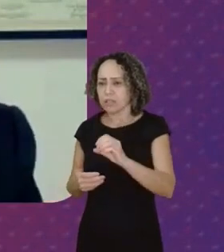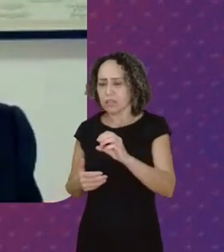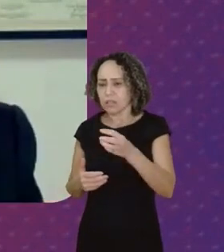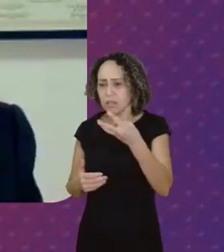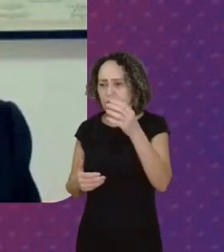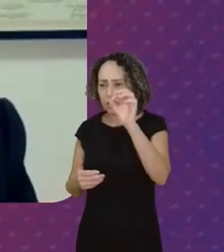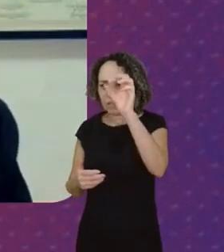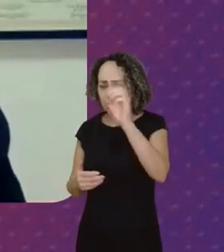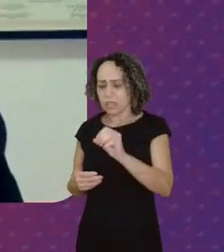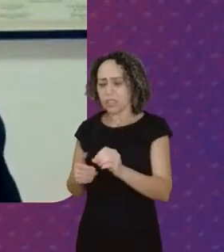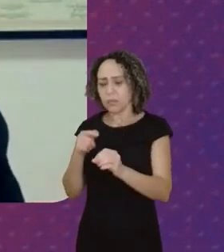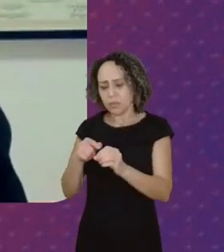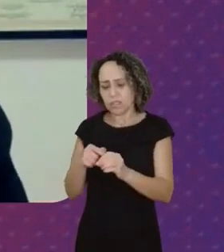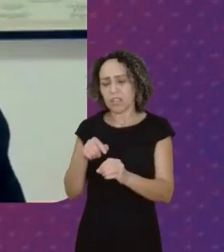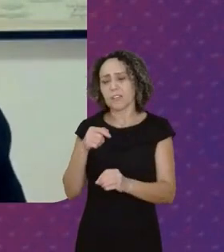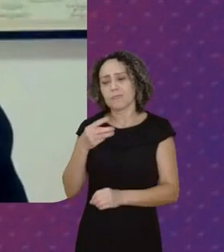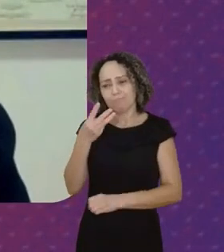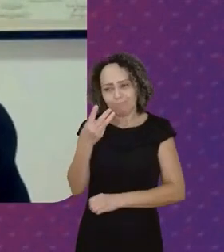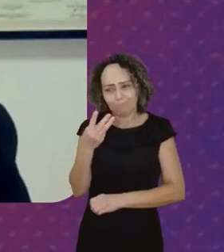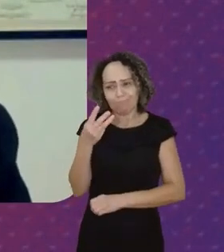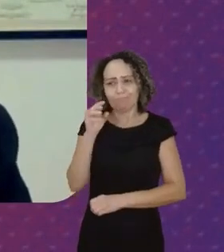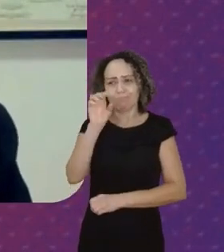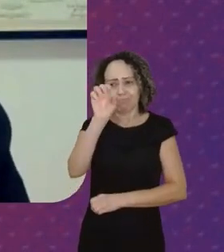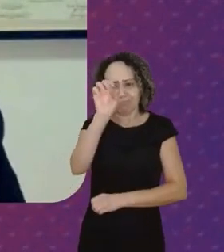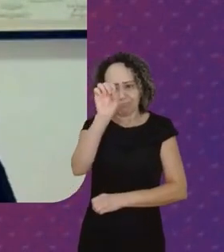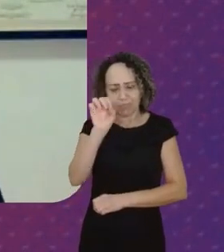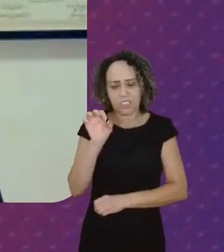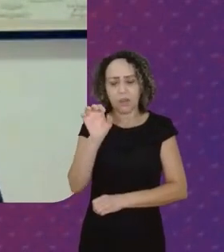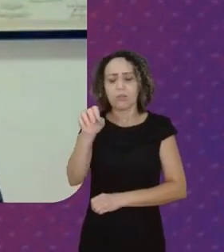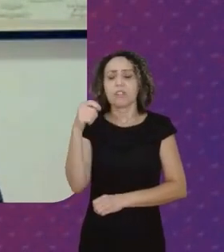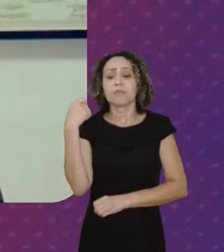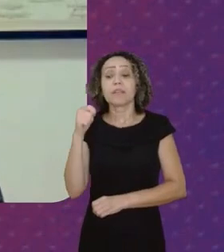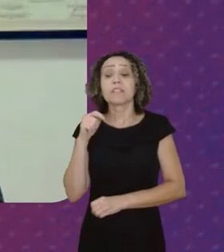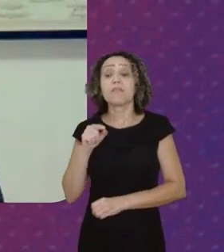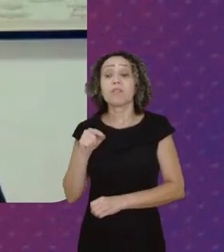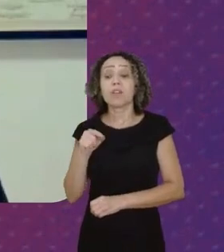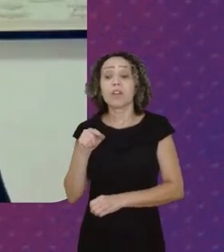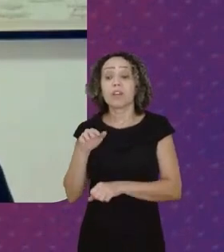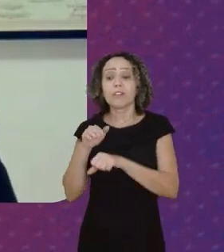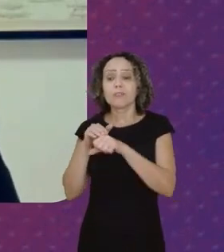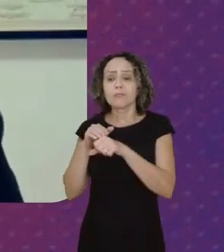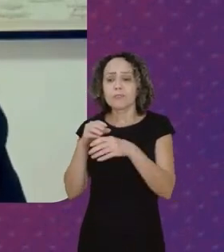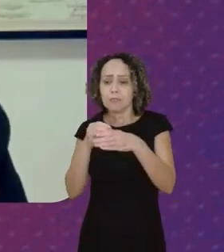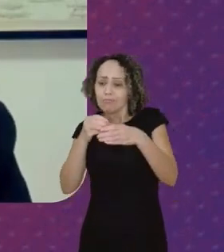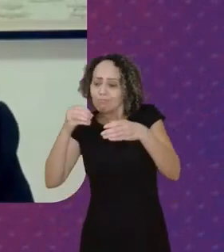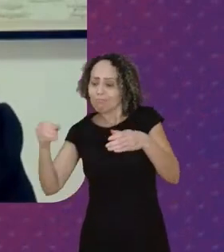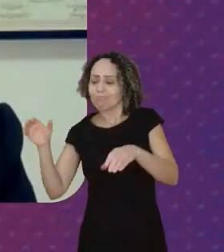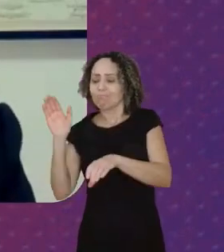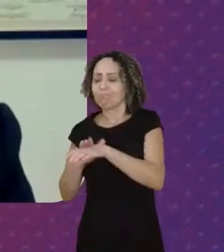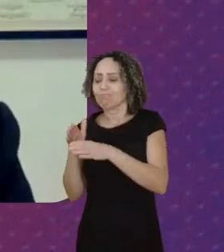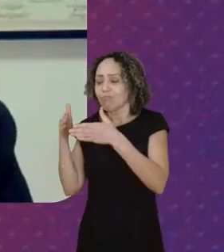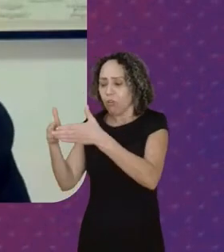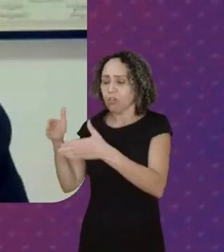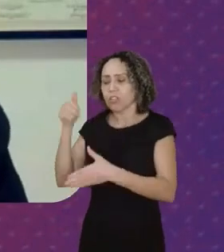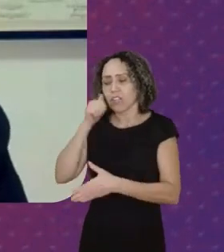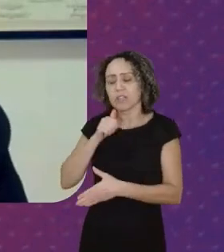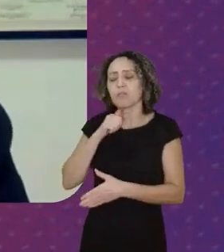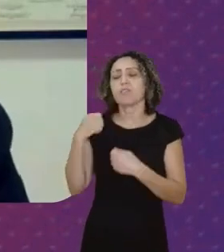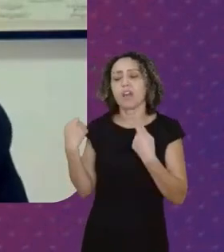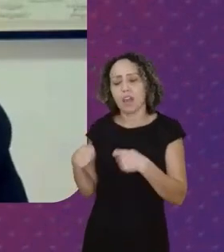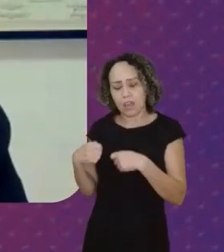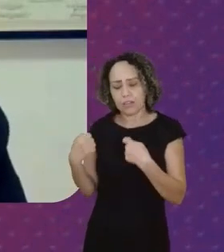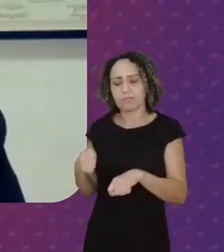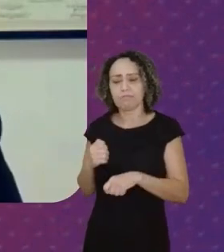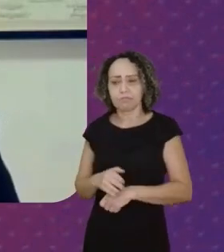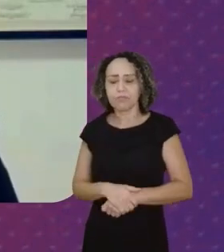às mulheres, né? Era assim até 2020. Agora, em 2022, houve uma alteração por